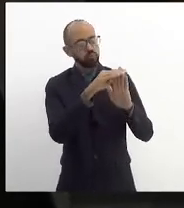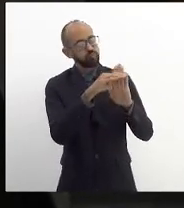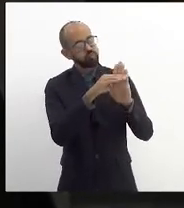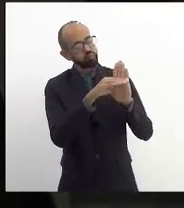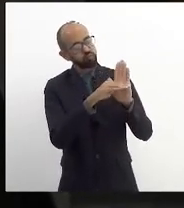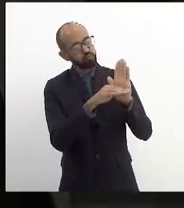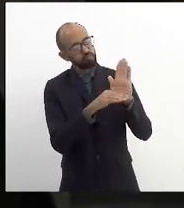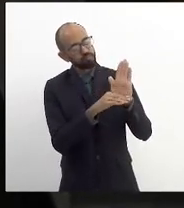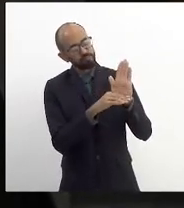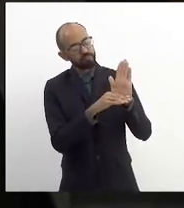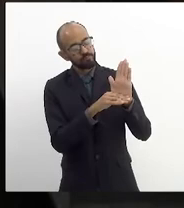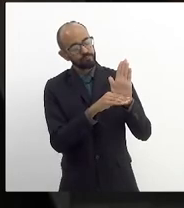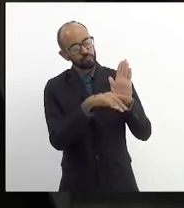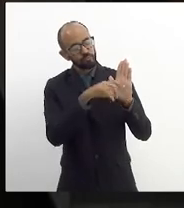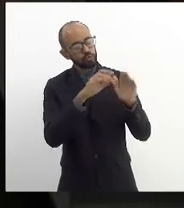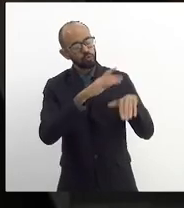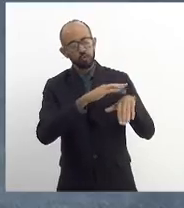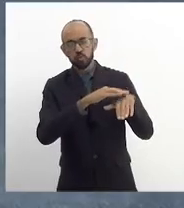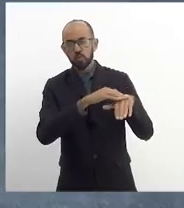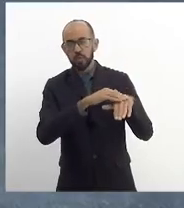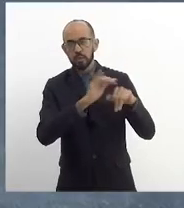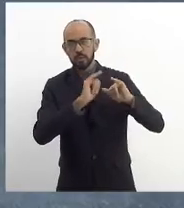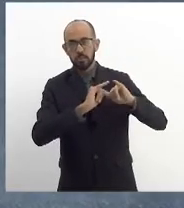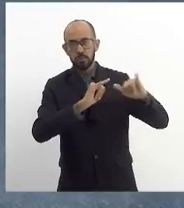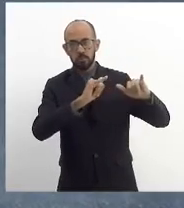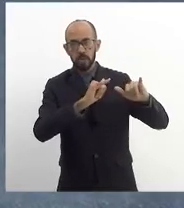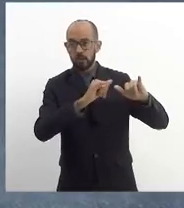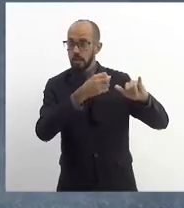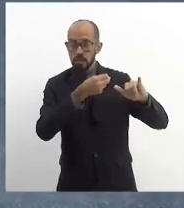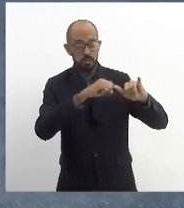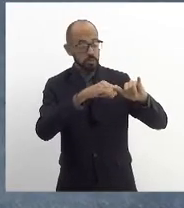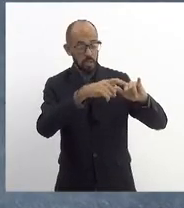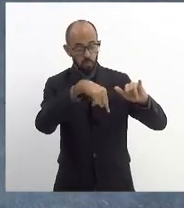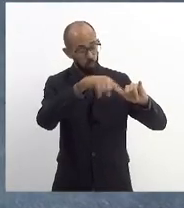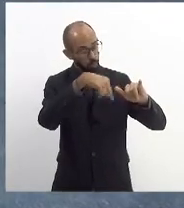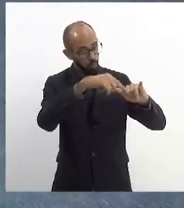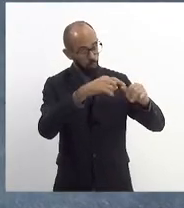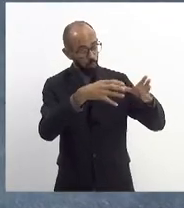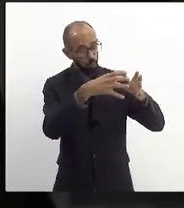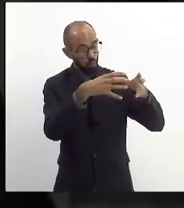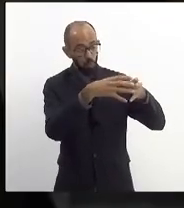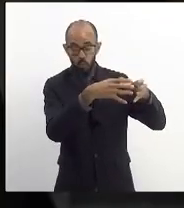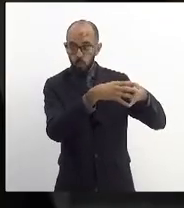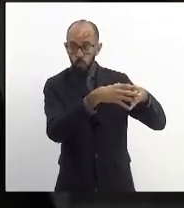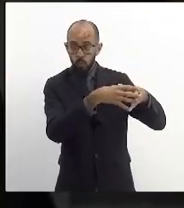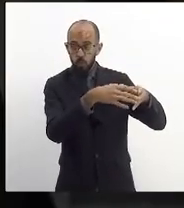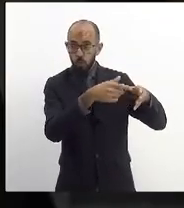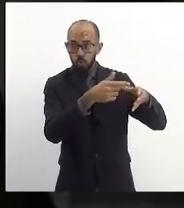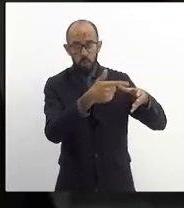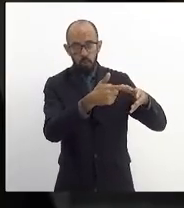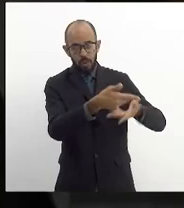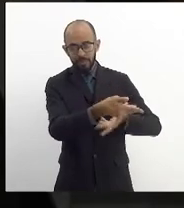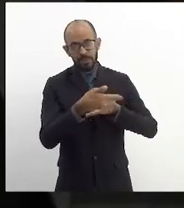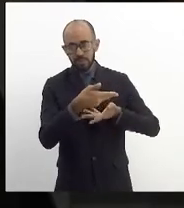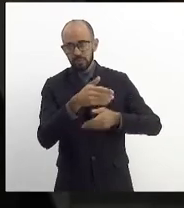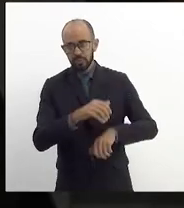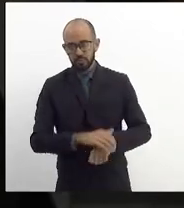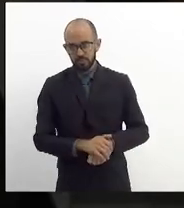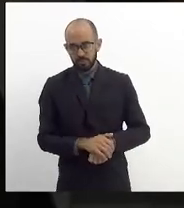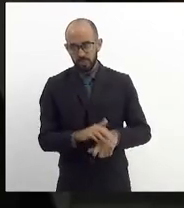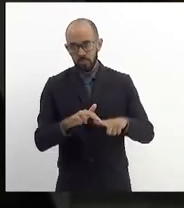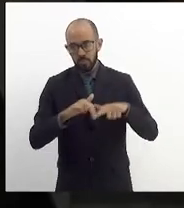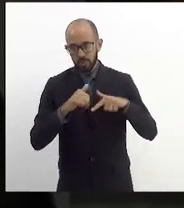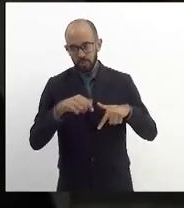que tá publicizada se não tiver naquele Hall tu não atende por isso que